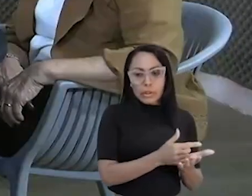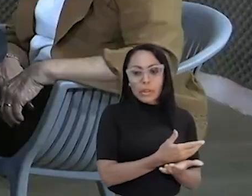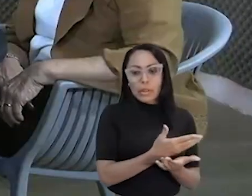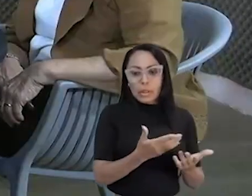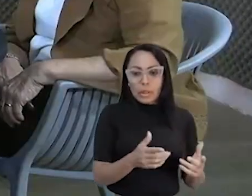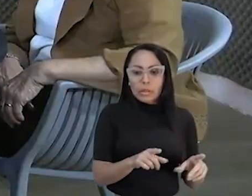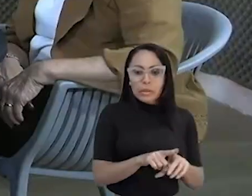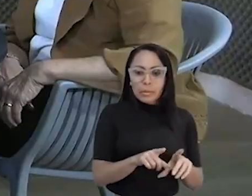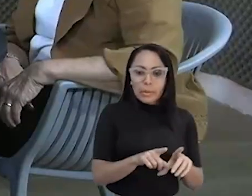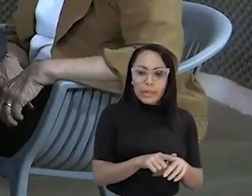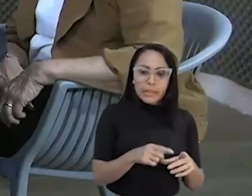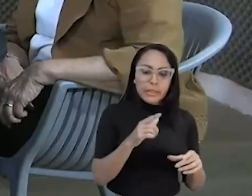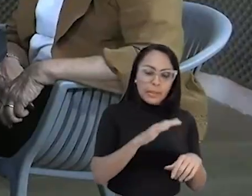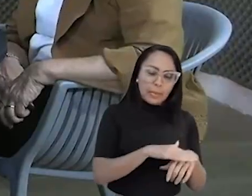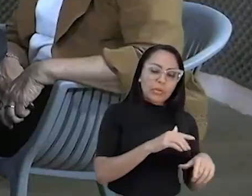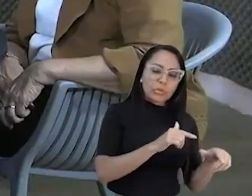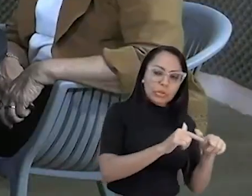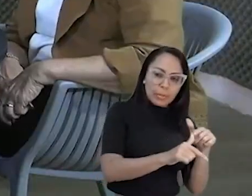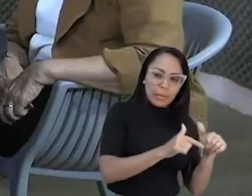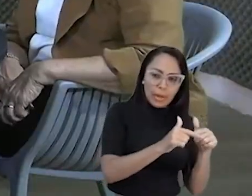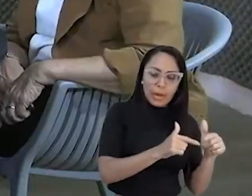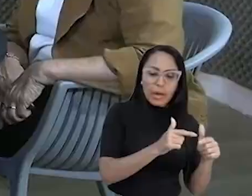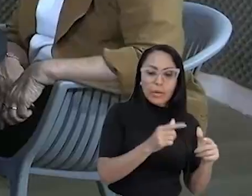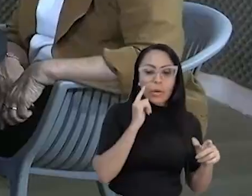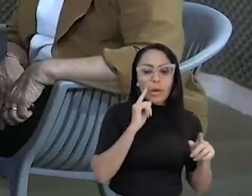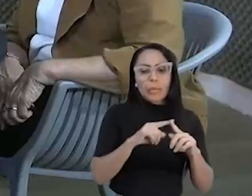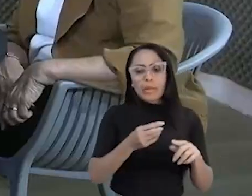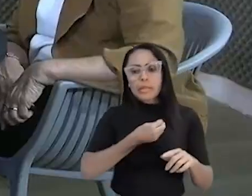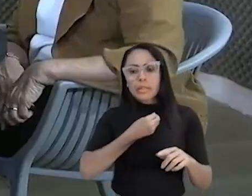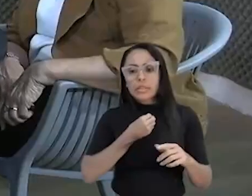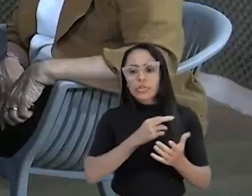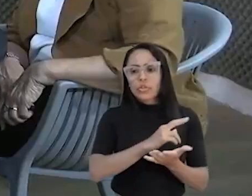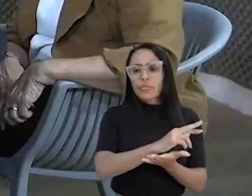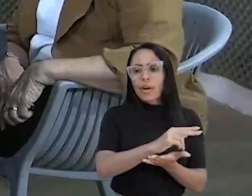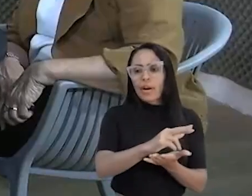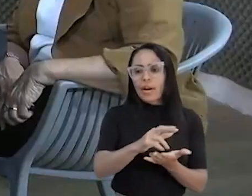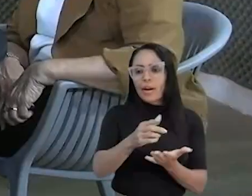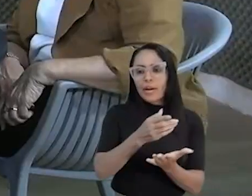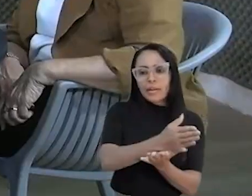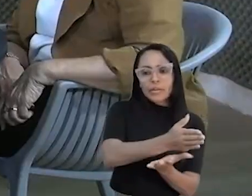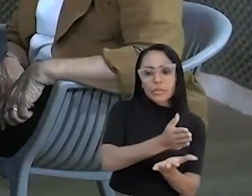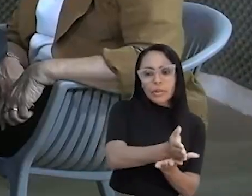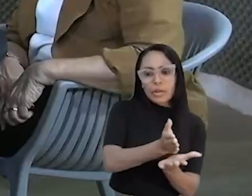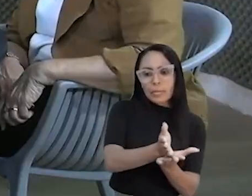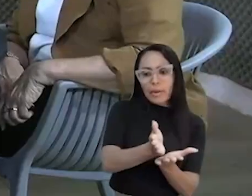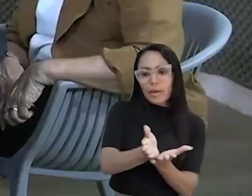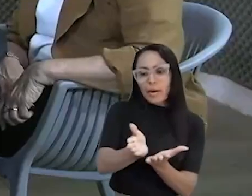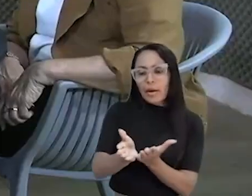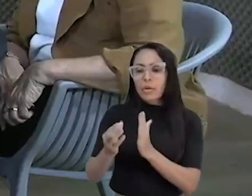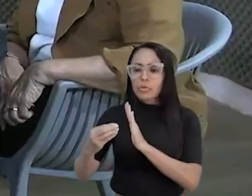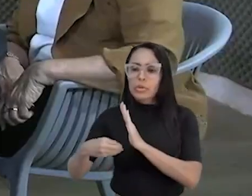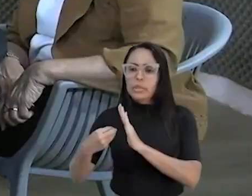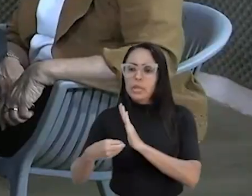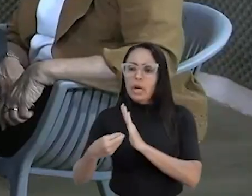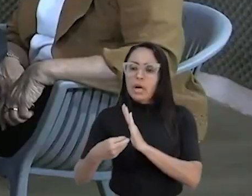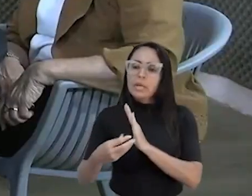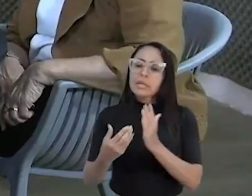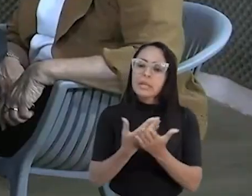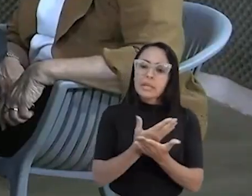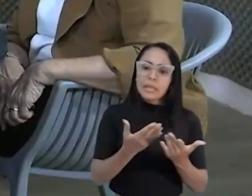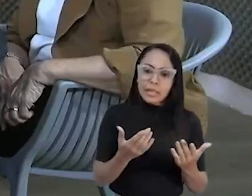contas é o que a gente mais trabalha, brand, identidade visual, mas que existe uma gama de opções e de possibilidades, né, é onde a gente pode atuar,